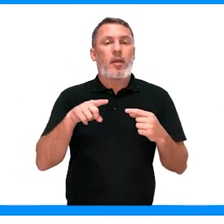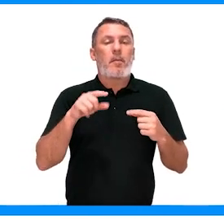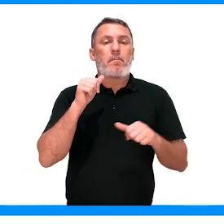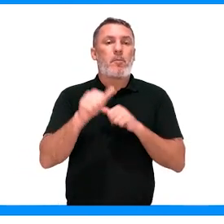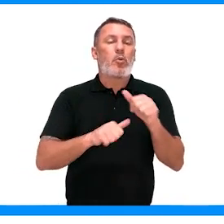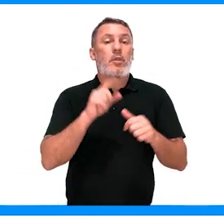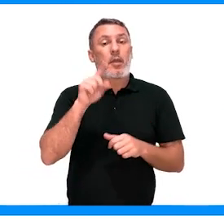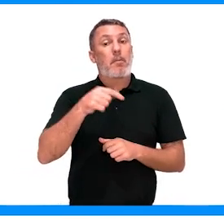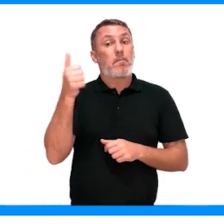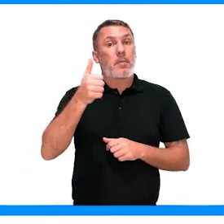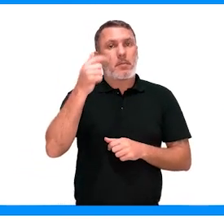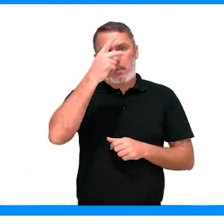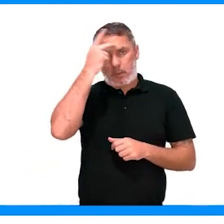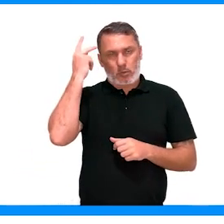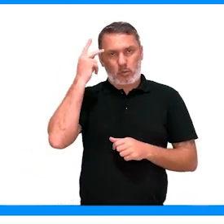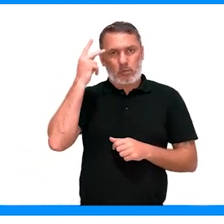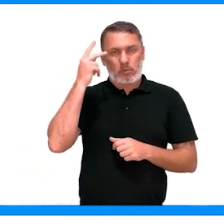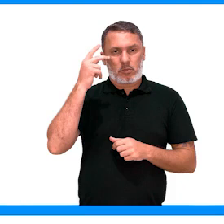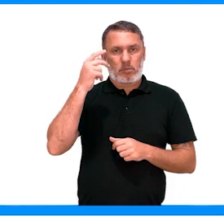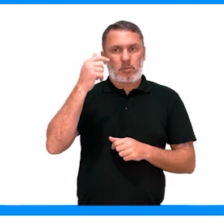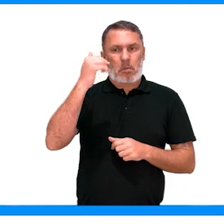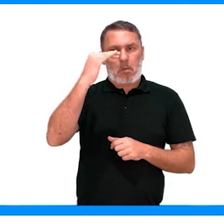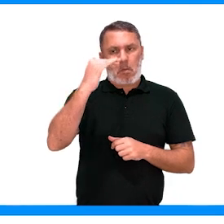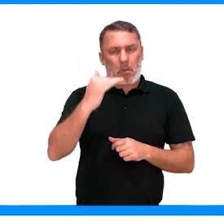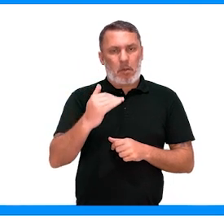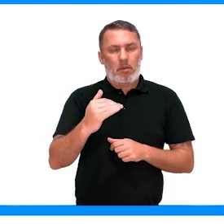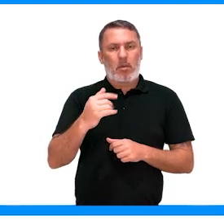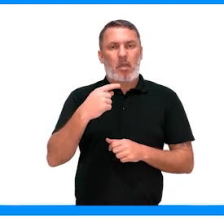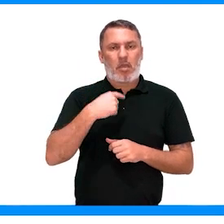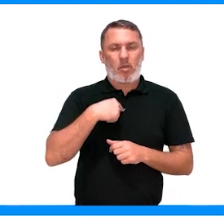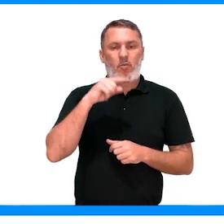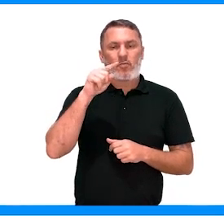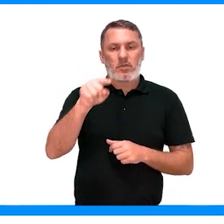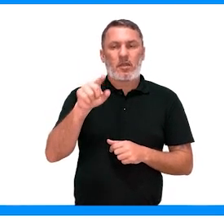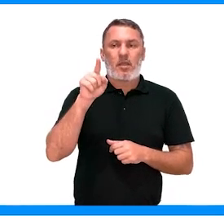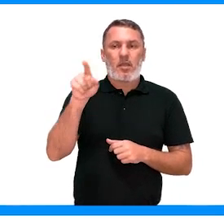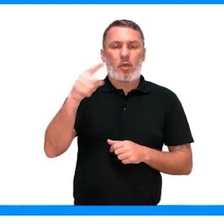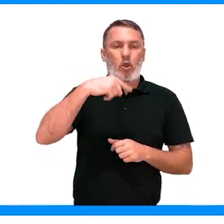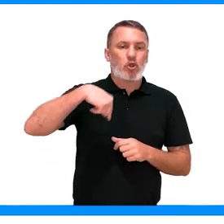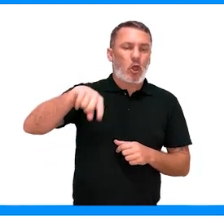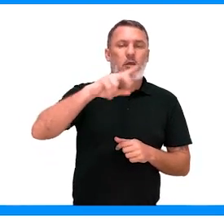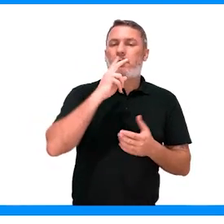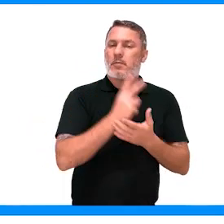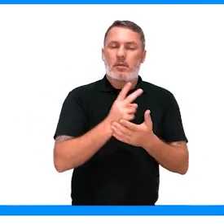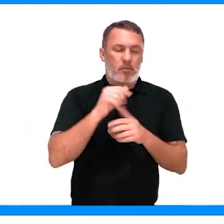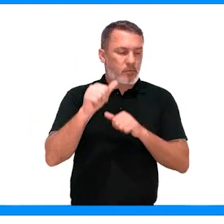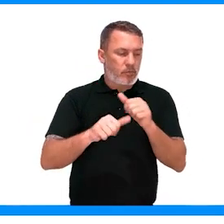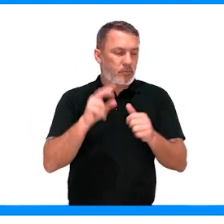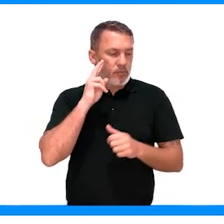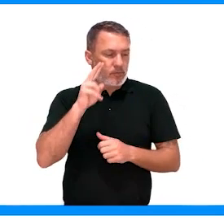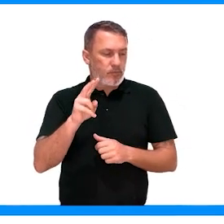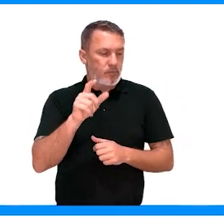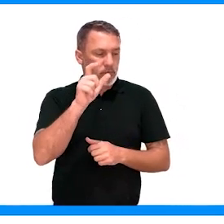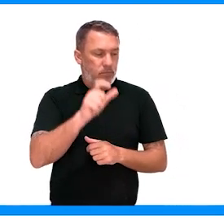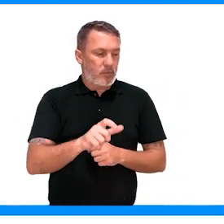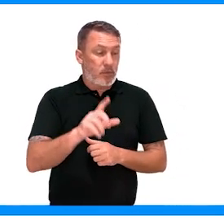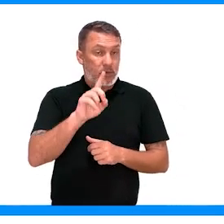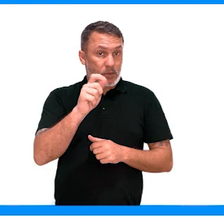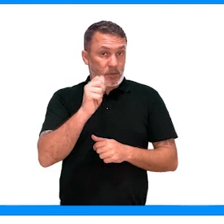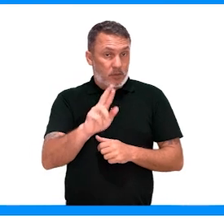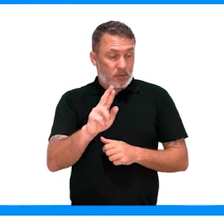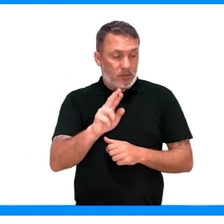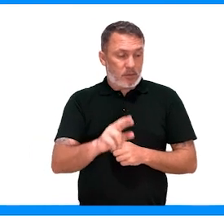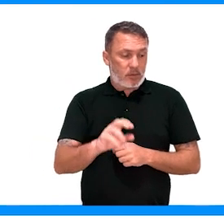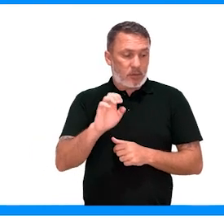só sofrem irregularidade na primeira pessoa. Nas demais pessoas, ele continua normal. Yo doy, tú das, él